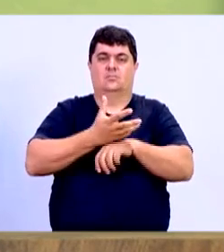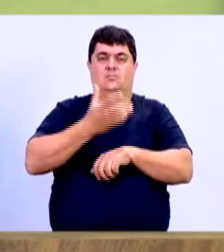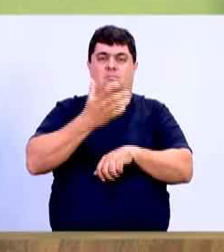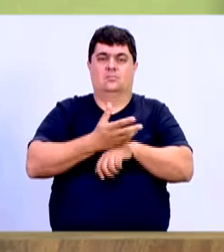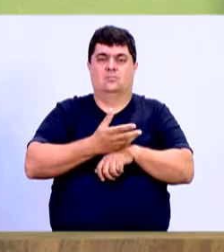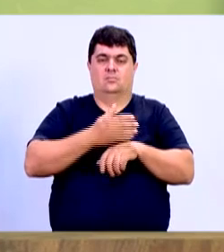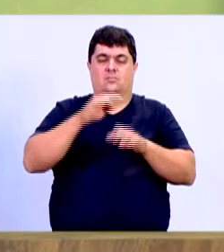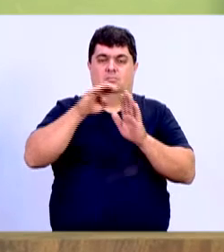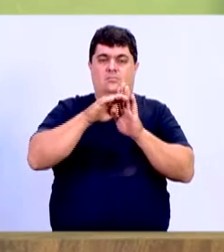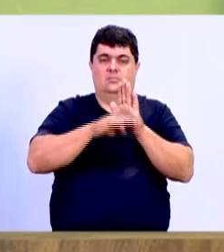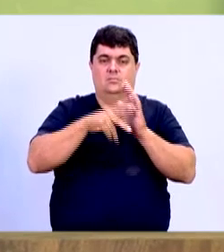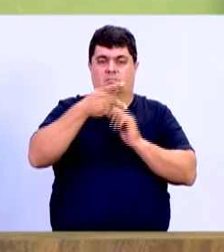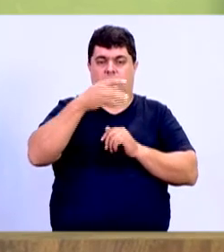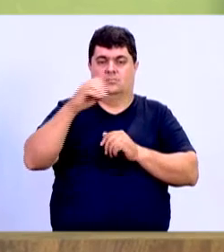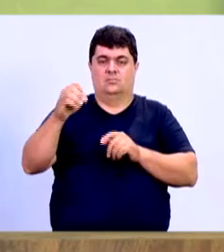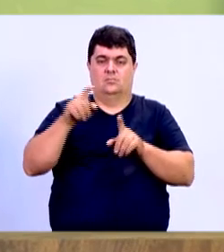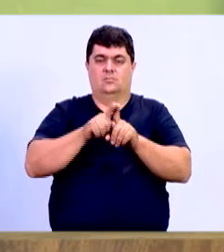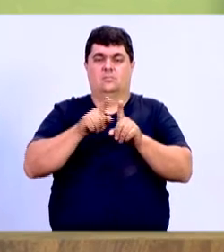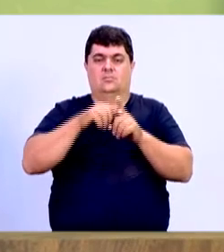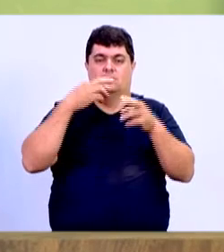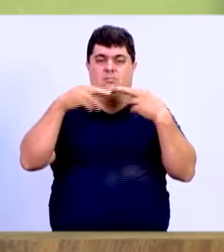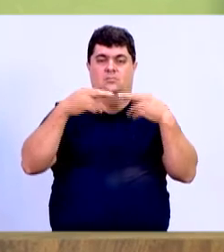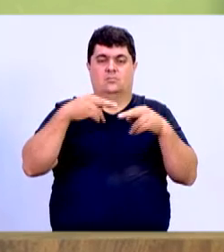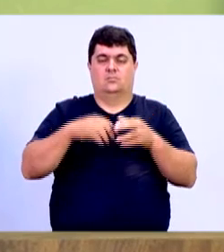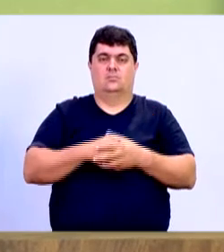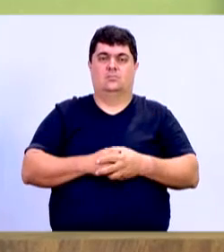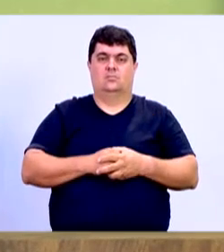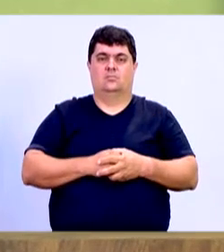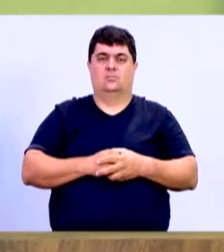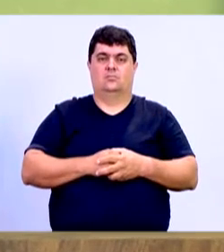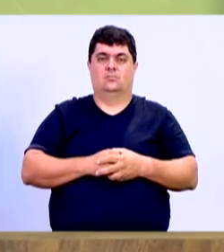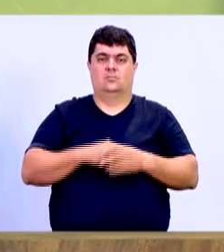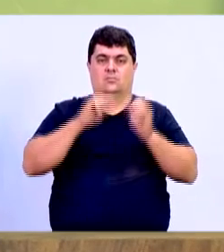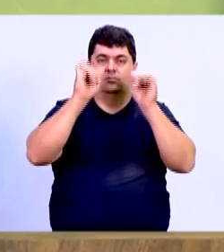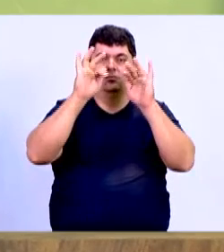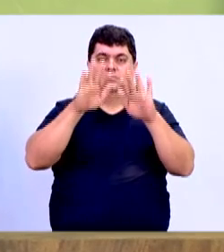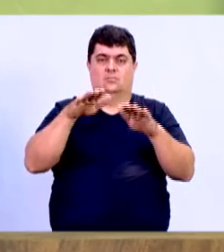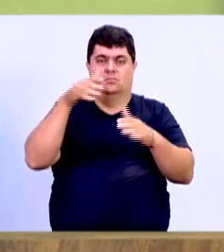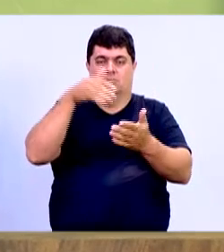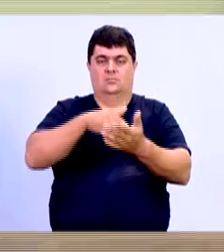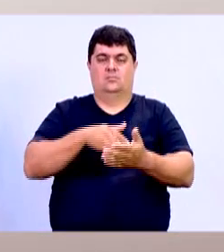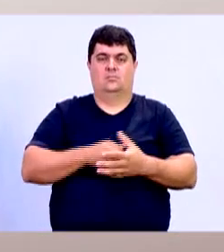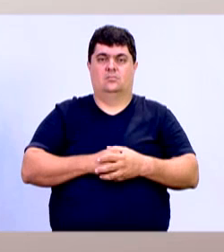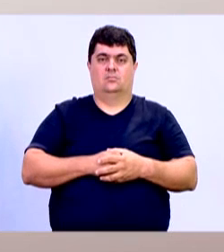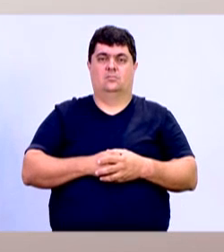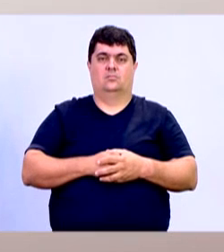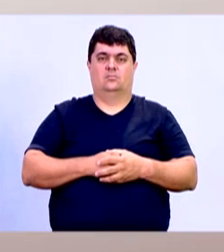disciplinas de programação orientada a objeto e redes de computadores. Fiquem com Deus e até a próxima.